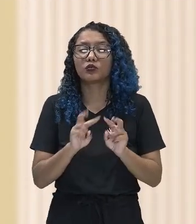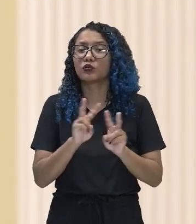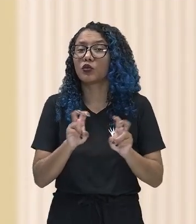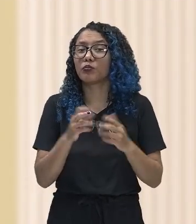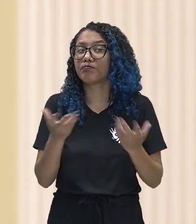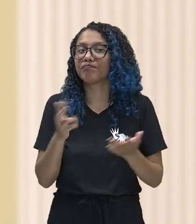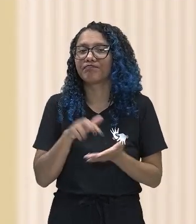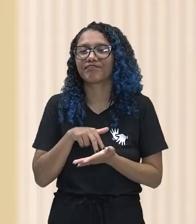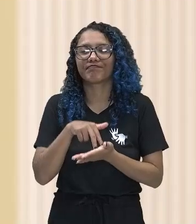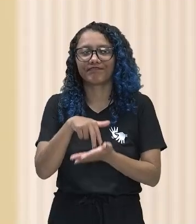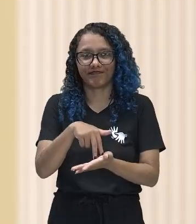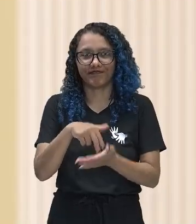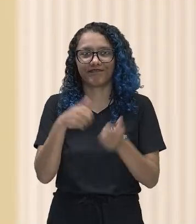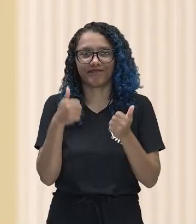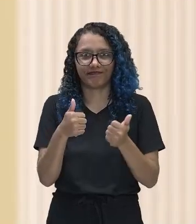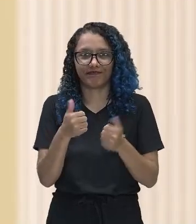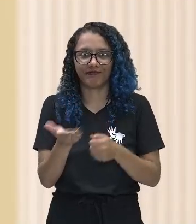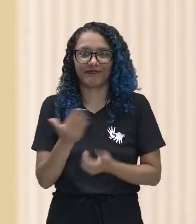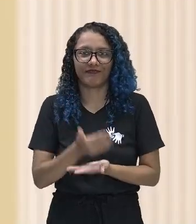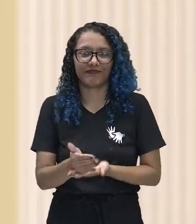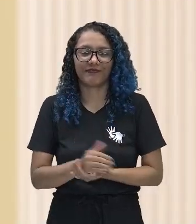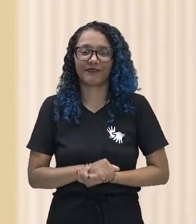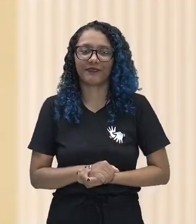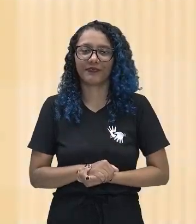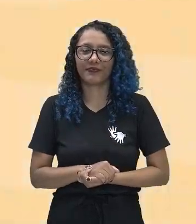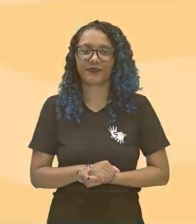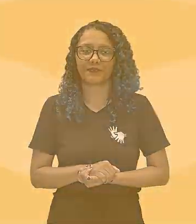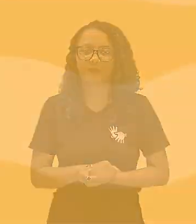sobre ser protagonista. Vamos lá!